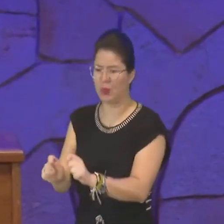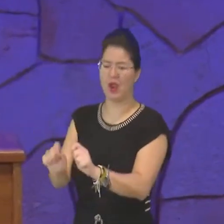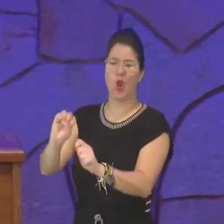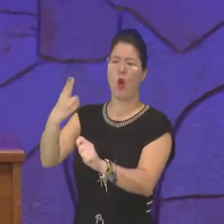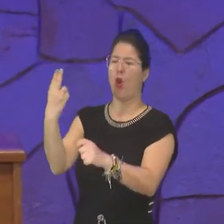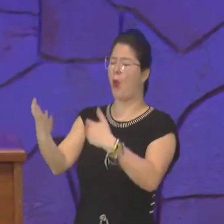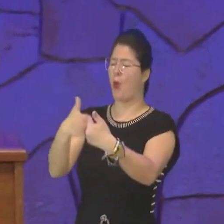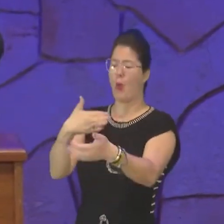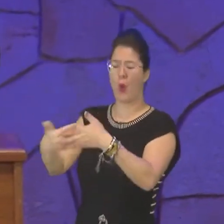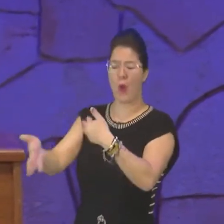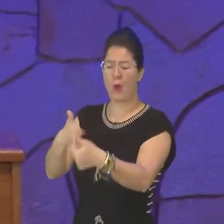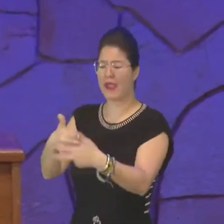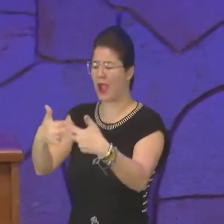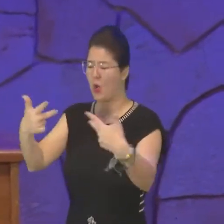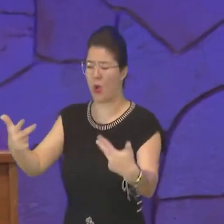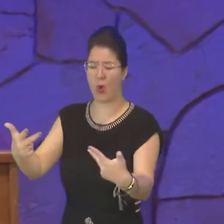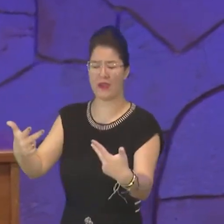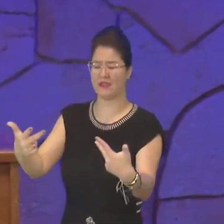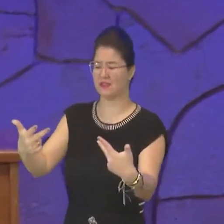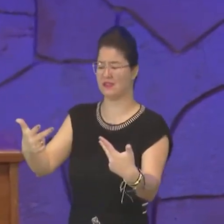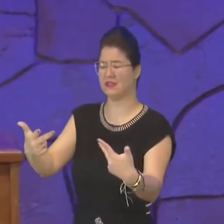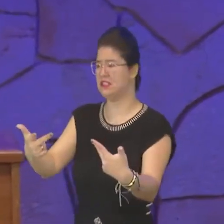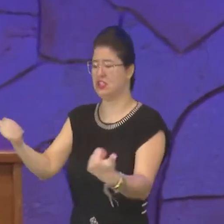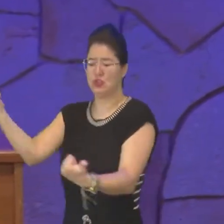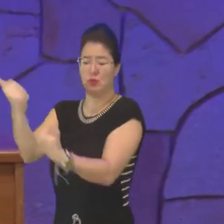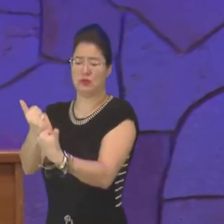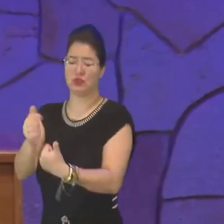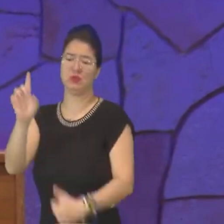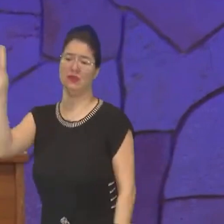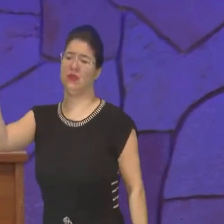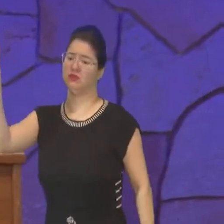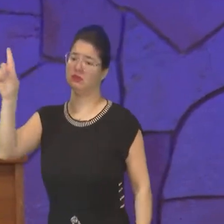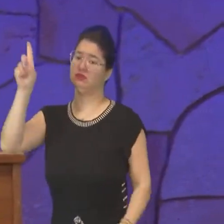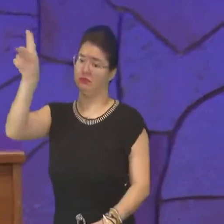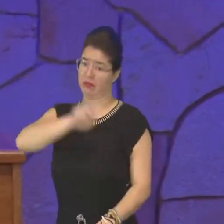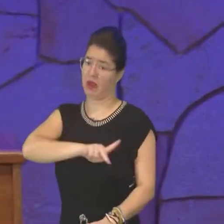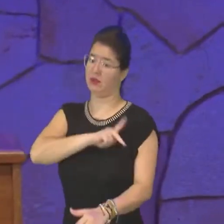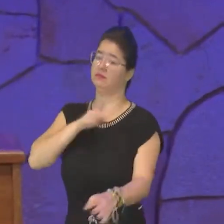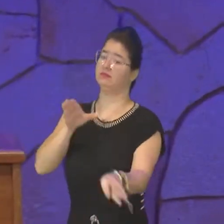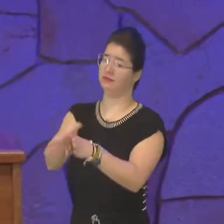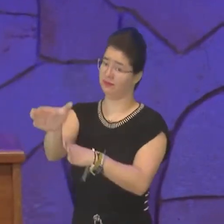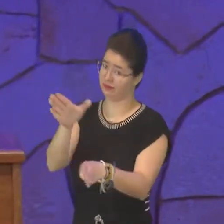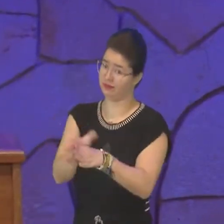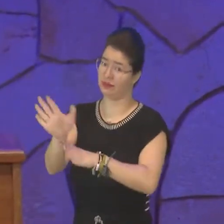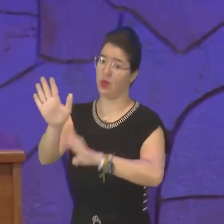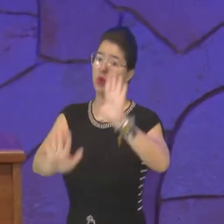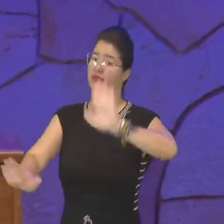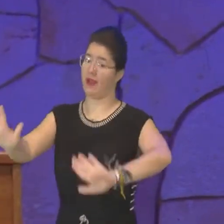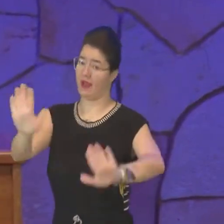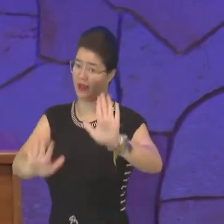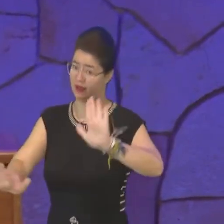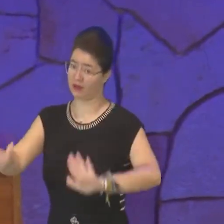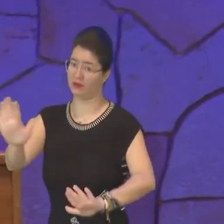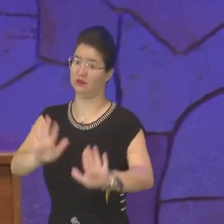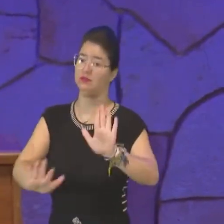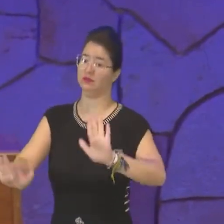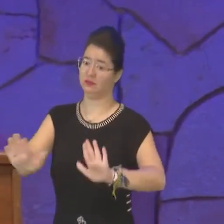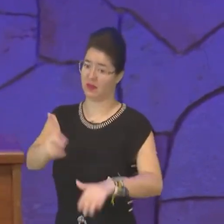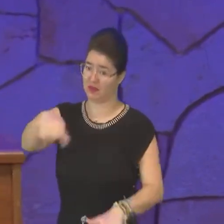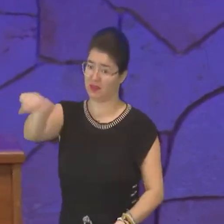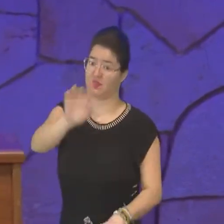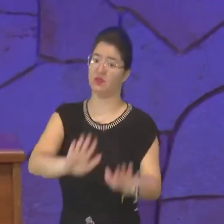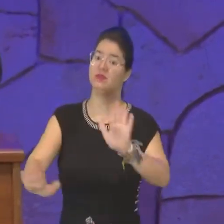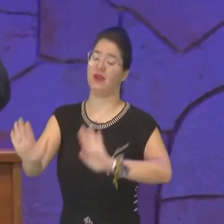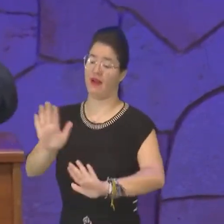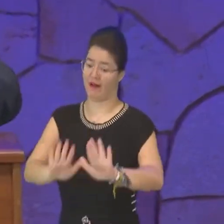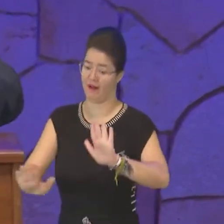outra coisa que tomasse ou que tome o lugar de Deus, ou que a ele se compare, não dando o devido valor e crédito